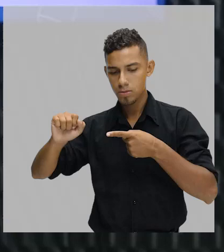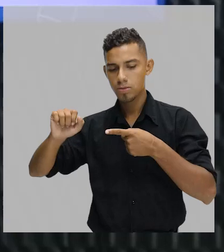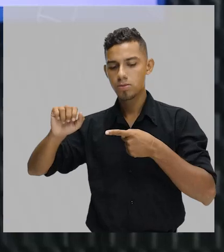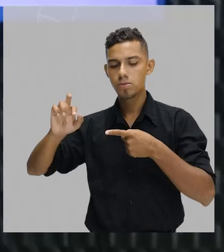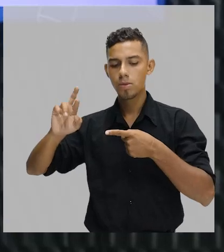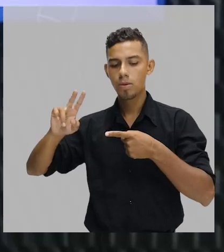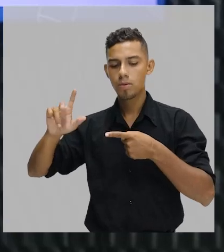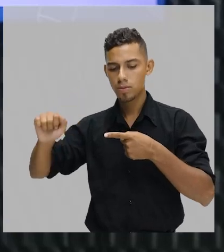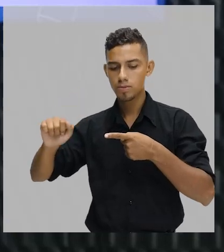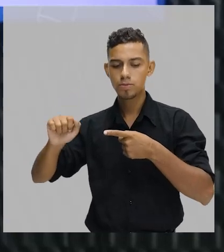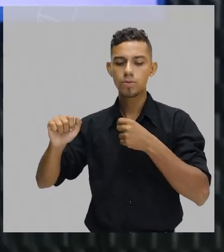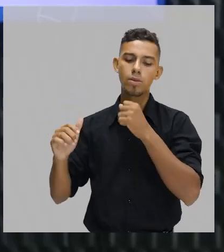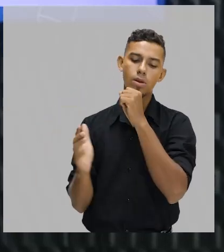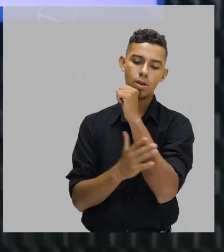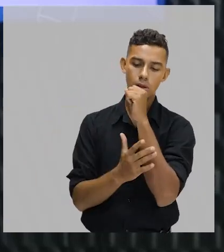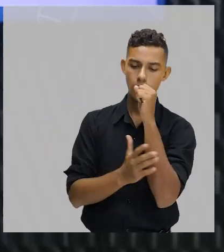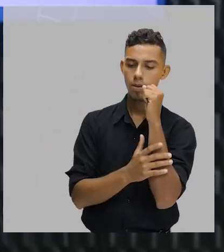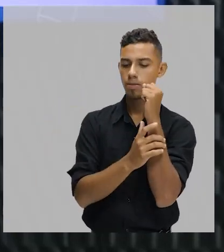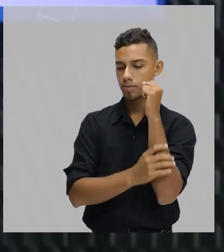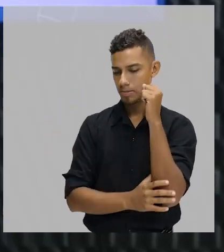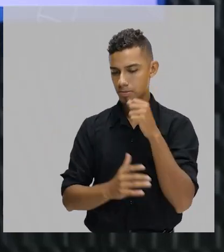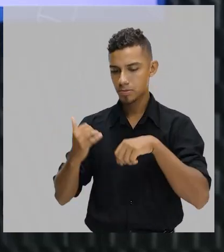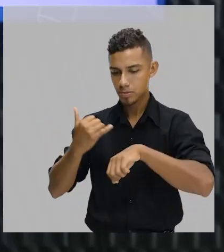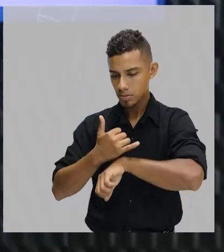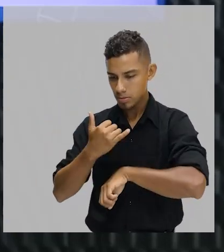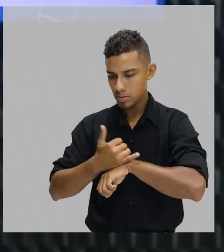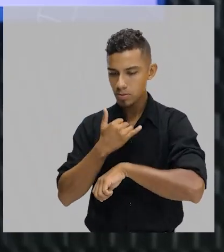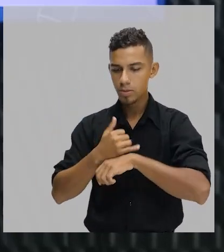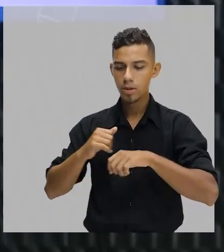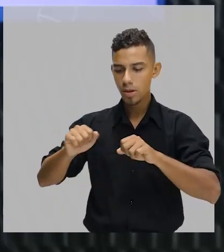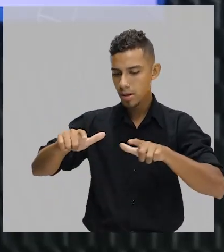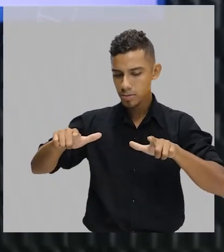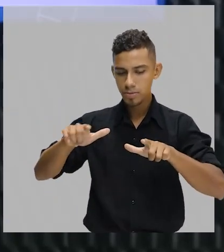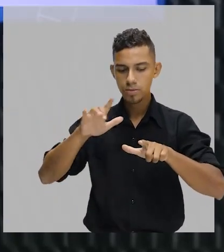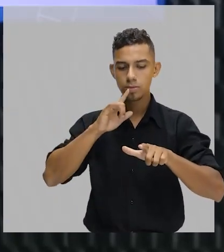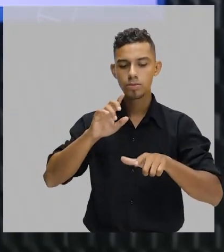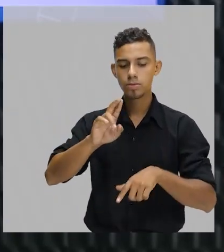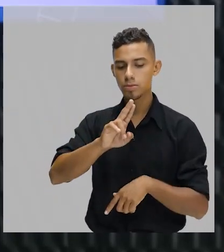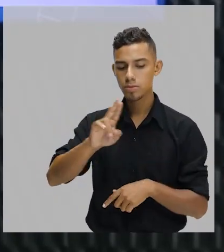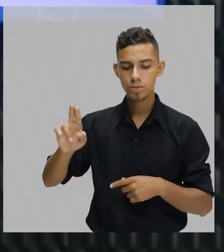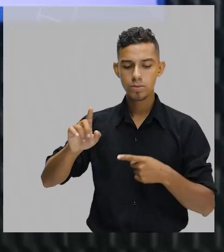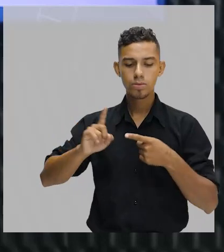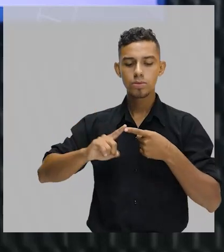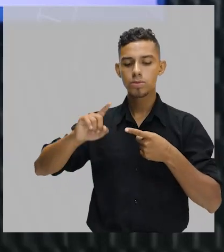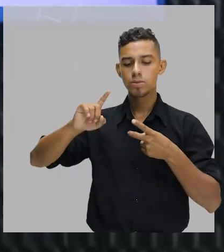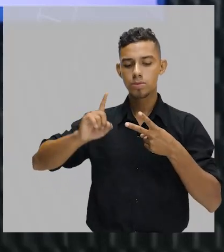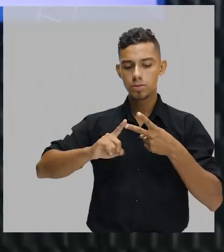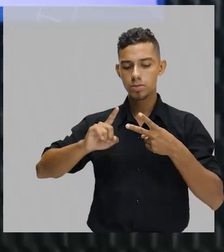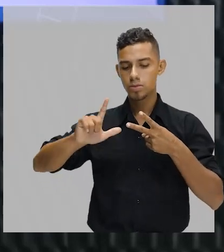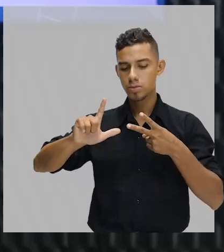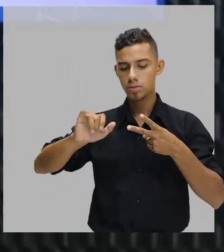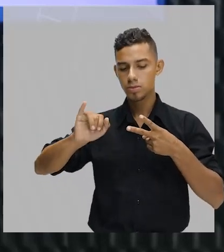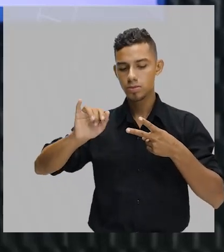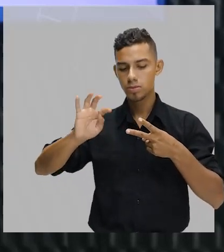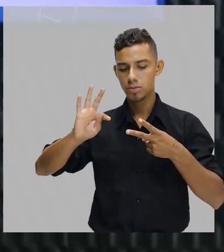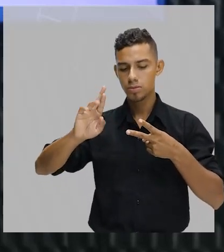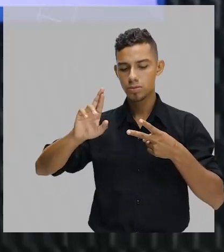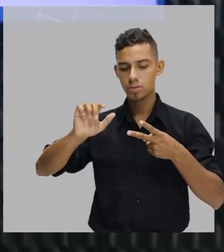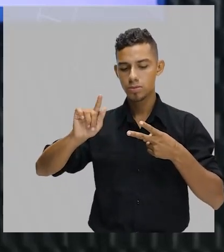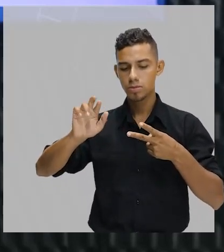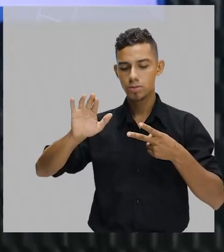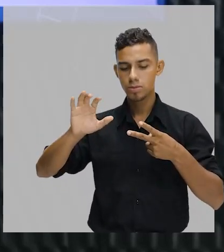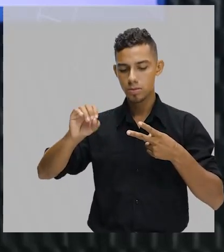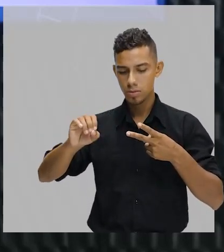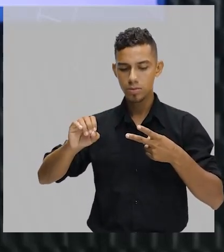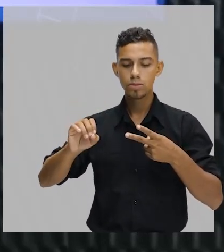A gravura pode ser em metal, a placa de metal como matriz, que é chamada de linogravura. Perdão. Litogravura, imagem